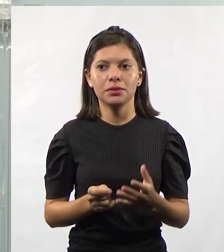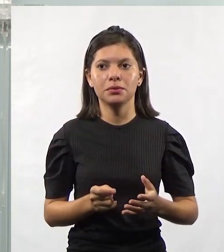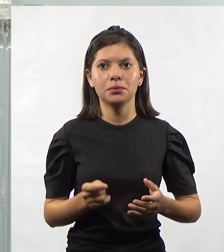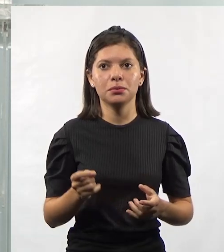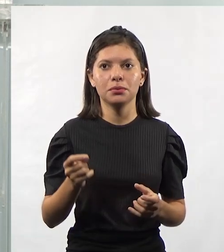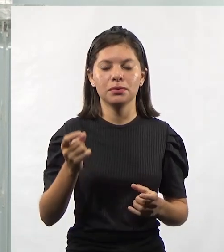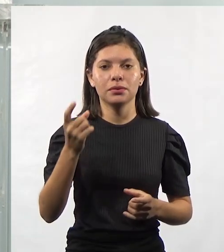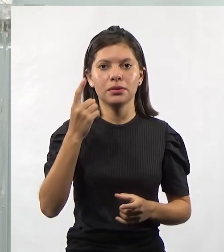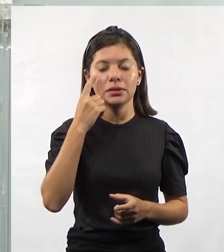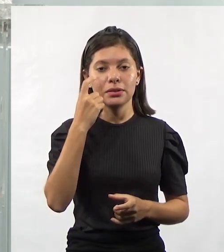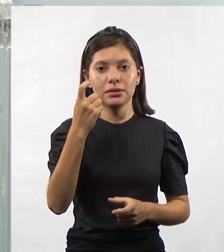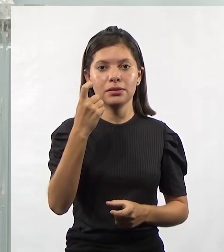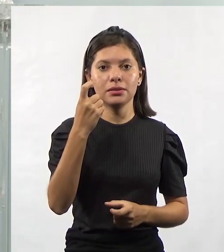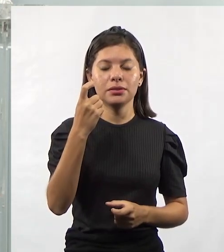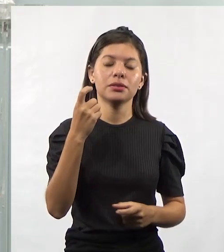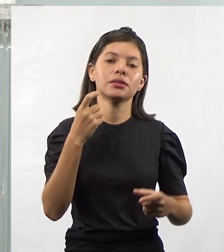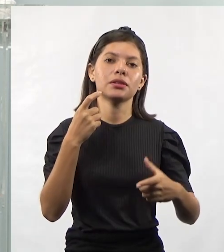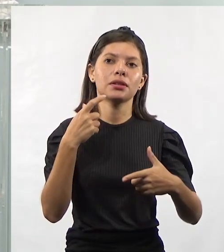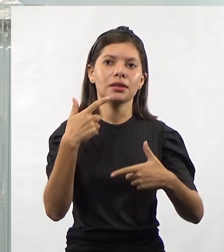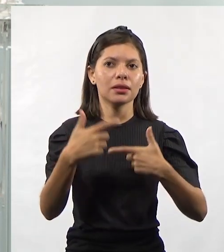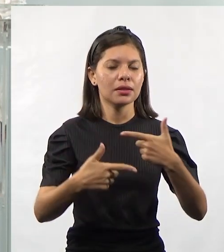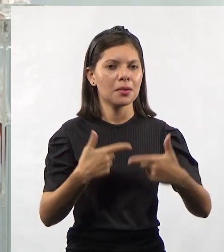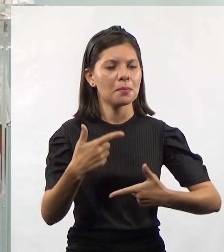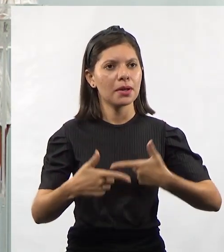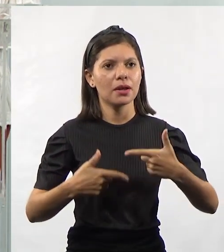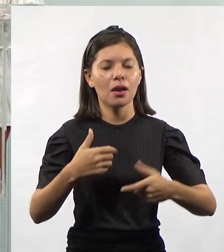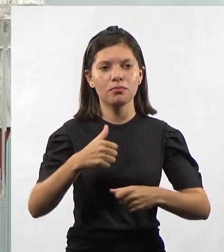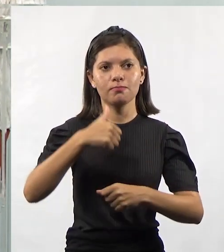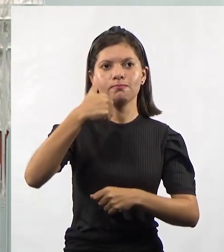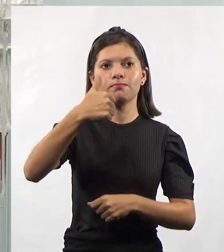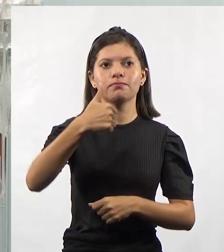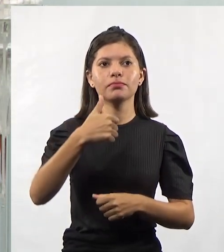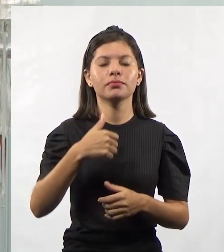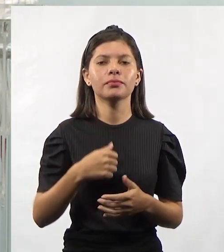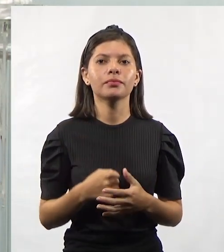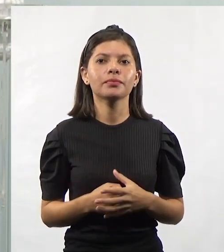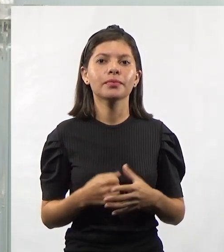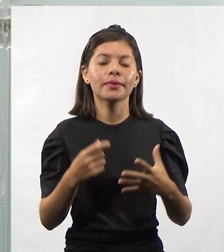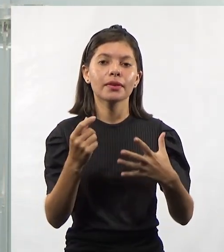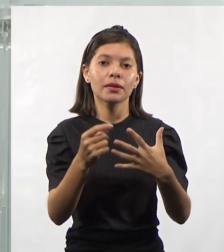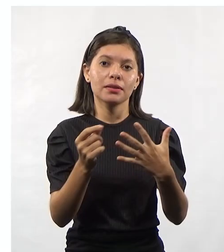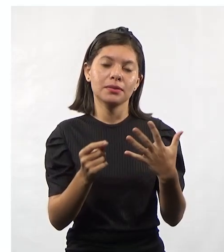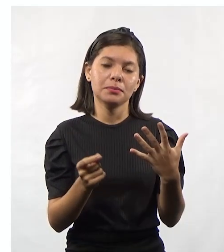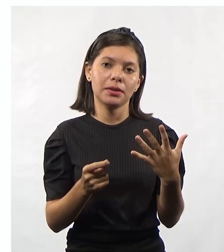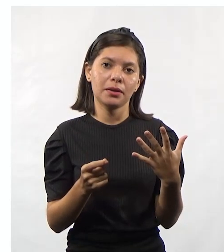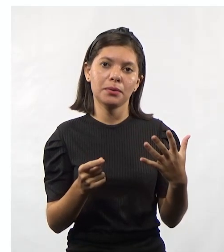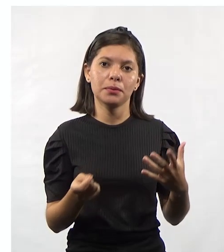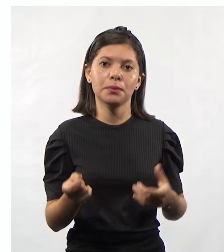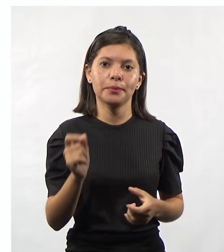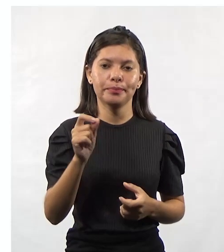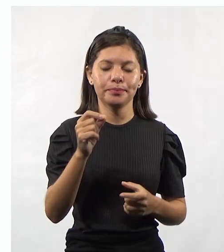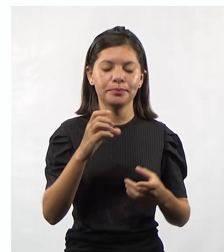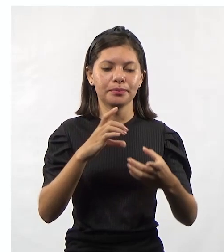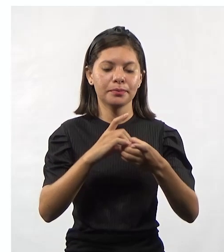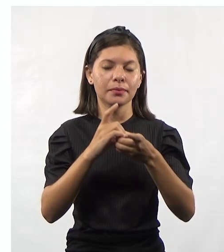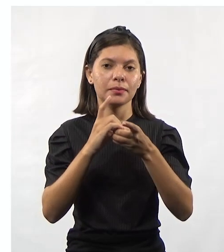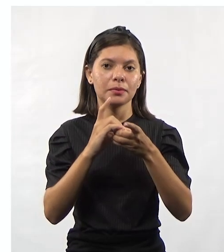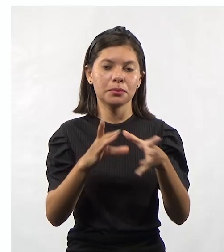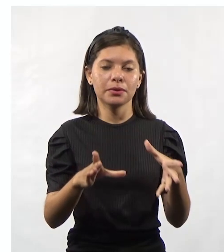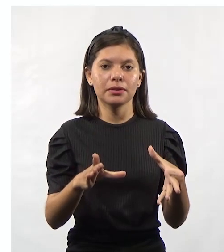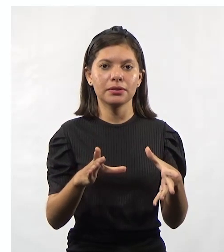aspecto interessante que a gente tem que trabalhar melhor e reforçar, tá? E o último aspecto aqui é o